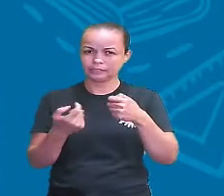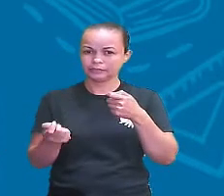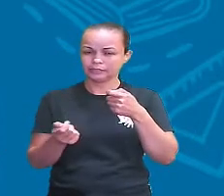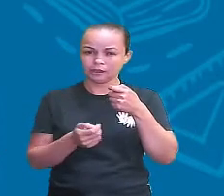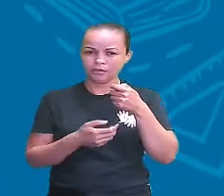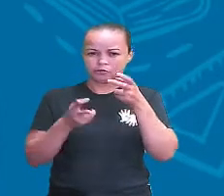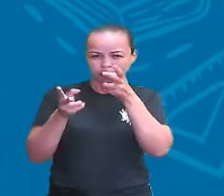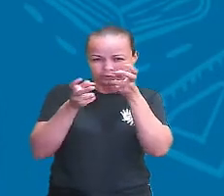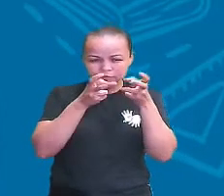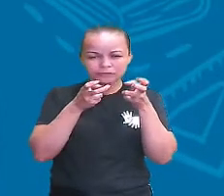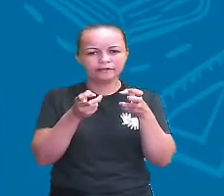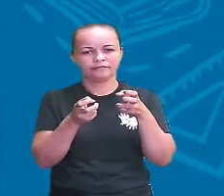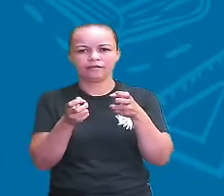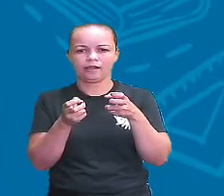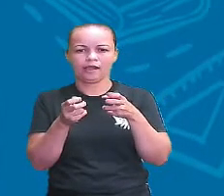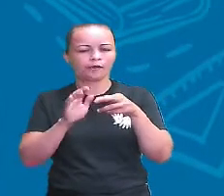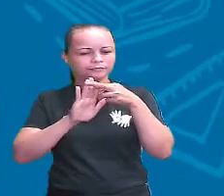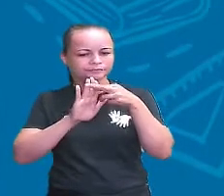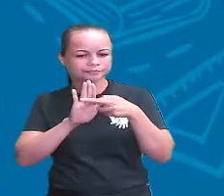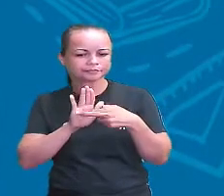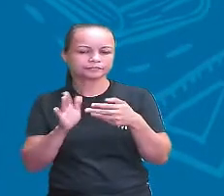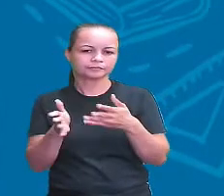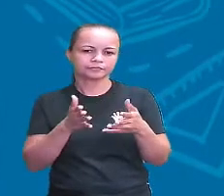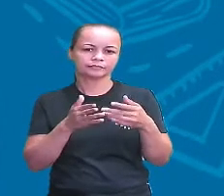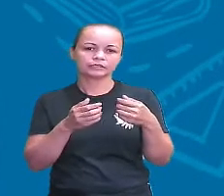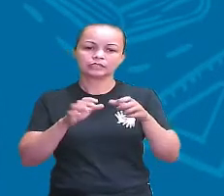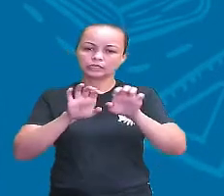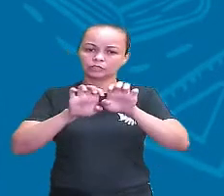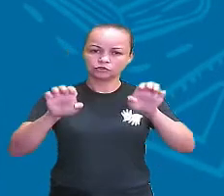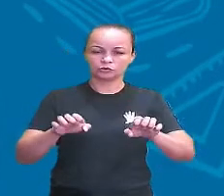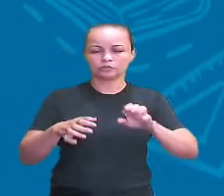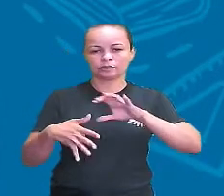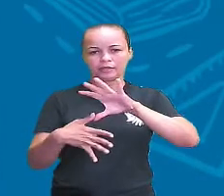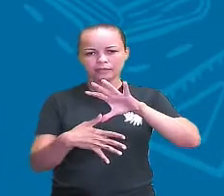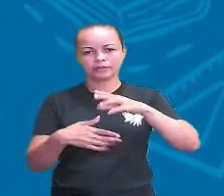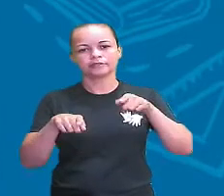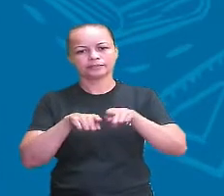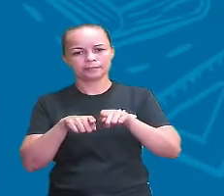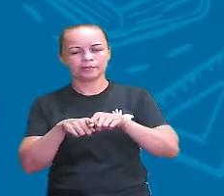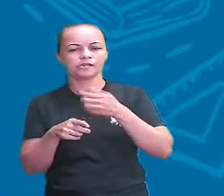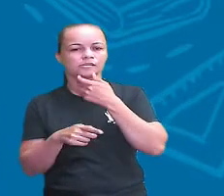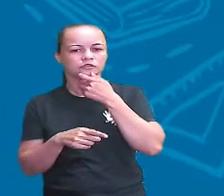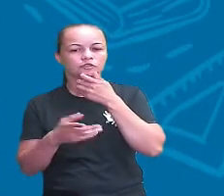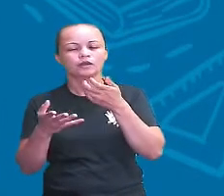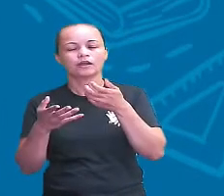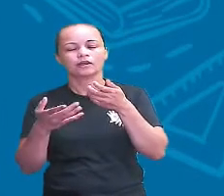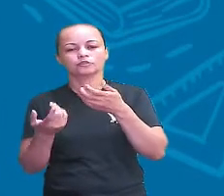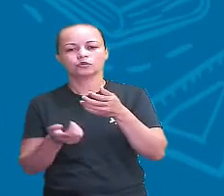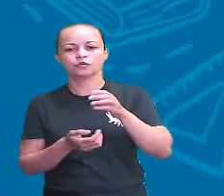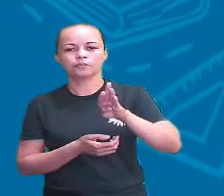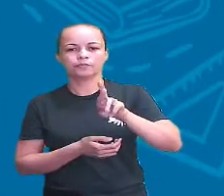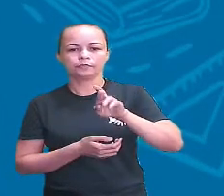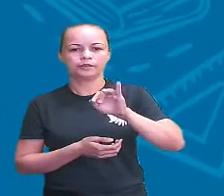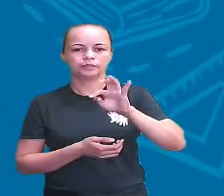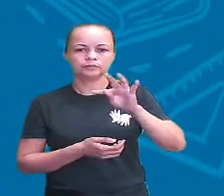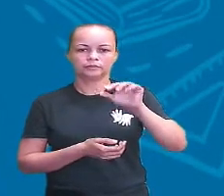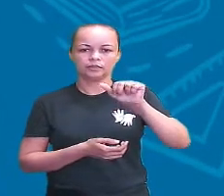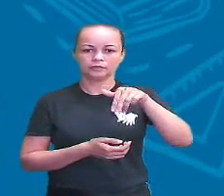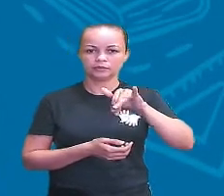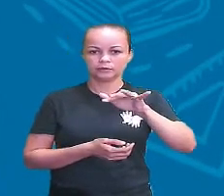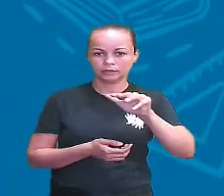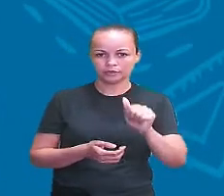para vocês, a gente tem o uso tanto na estrutura americana quanto na estrutura britânica. Por isso que tem essas diferenças e muitas vezes a gente vê